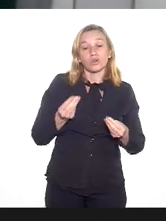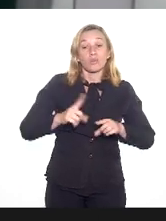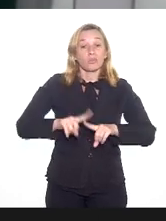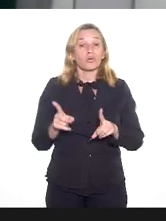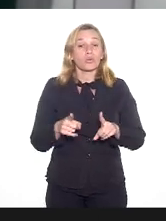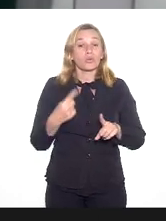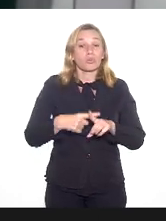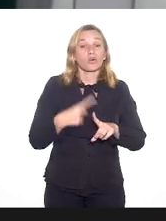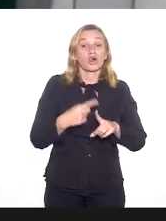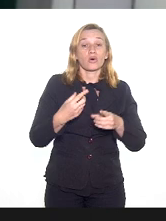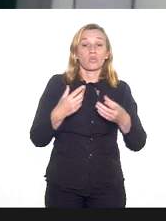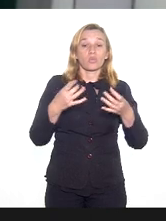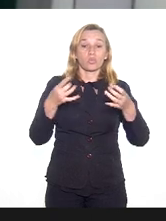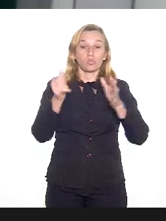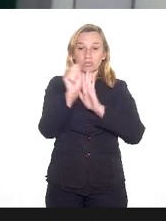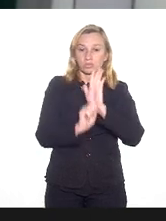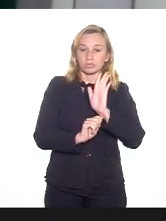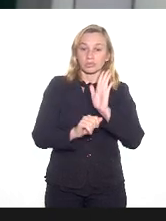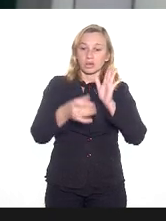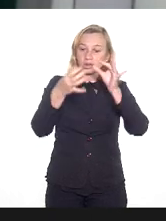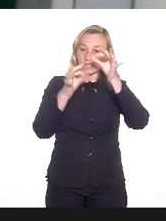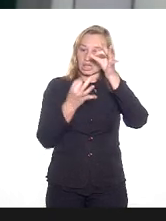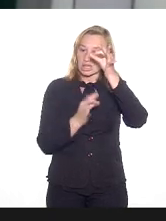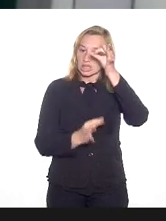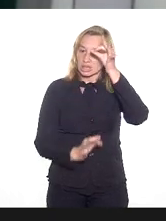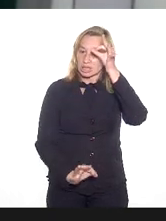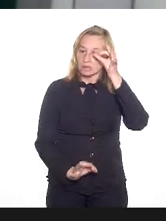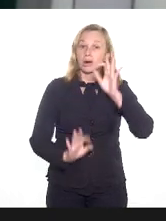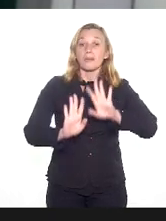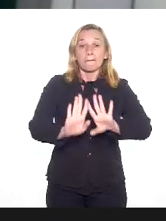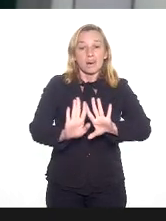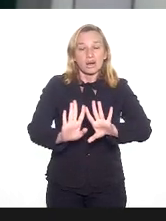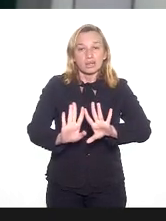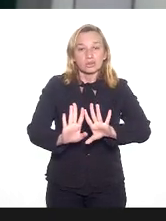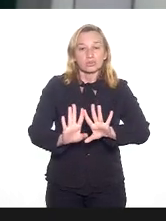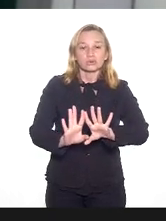relatório é bem extenso em relação a esse ponto, mas